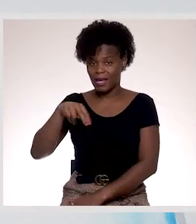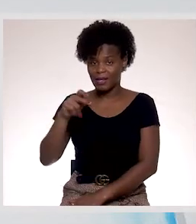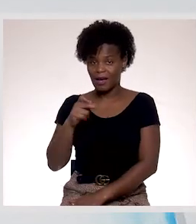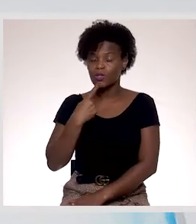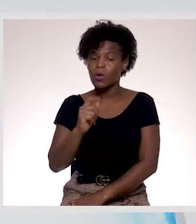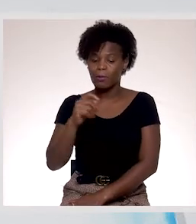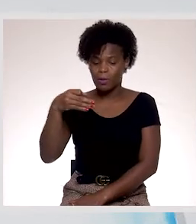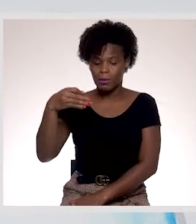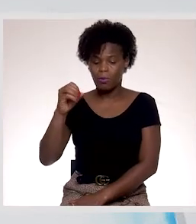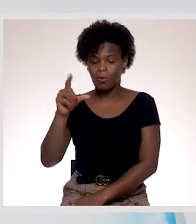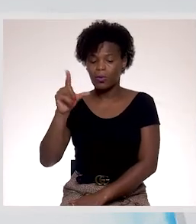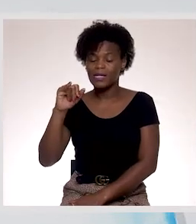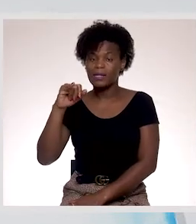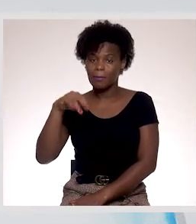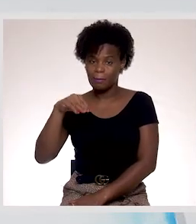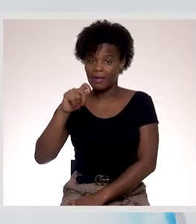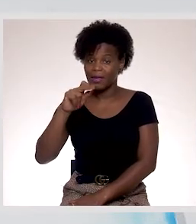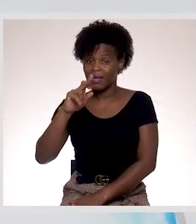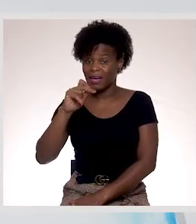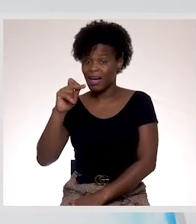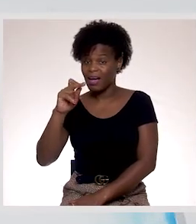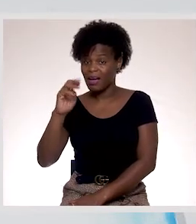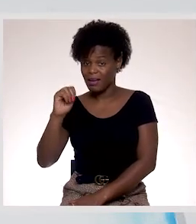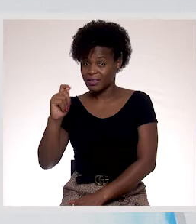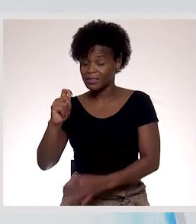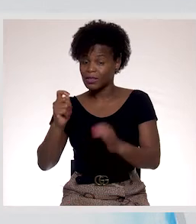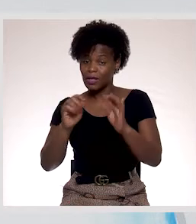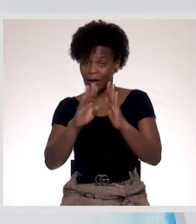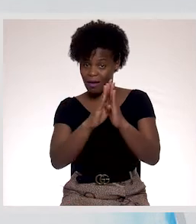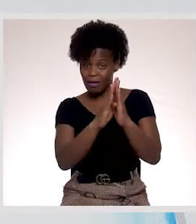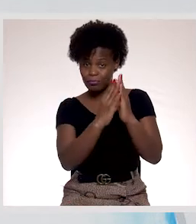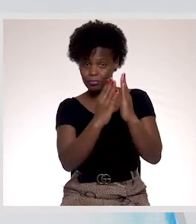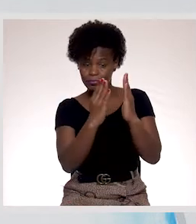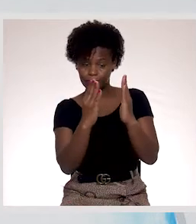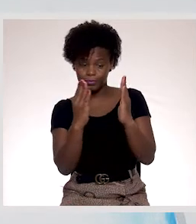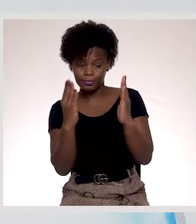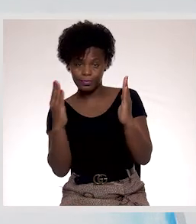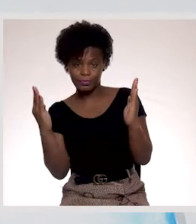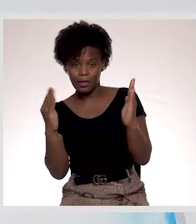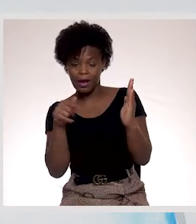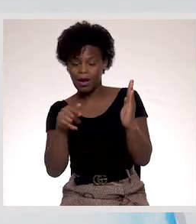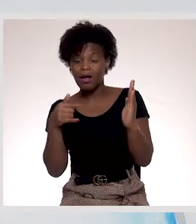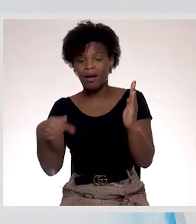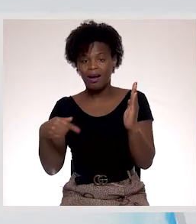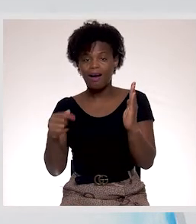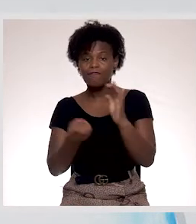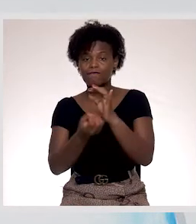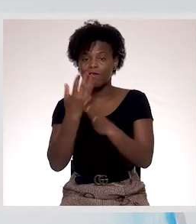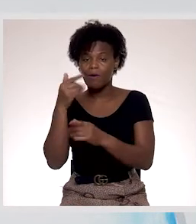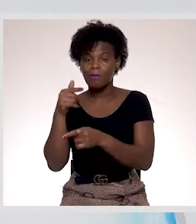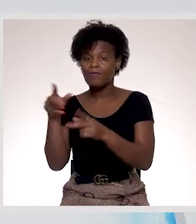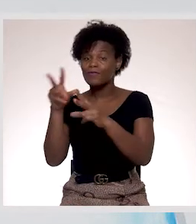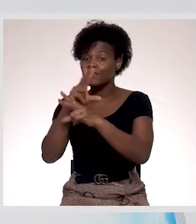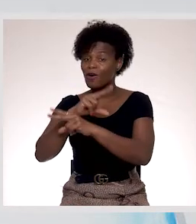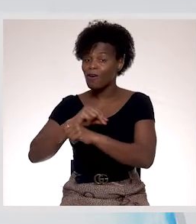polimerase, ela, que é uma enzima, não é? Vai abrir a cadeia e com a abertura desta cadeia vamos começar a ter aqui a